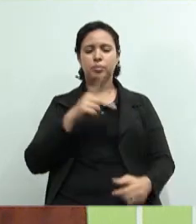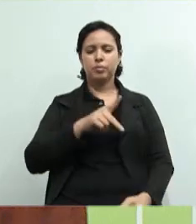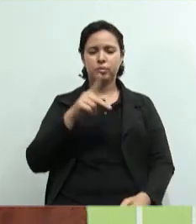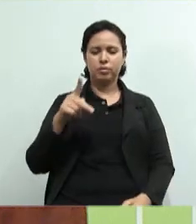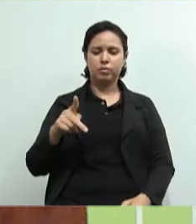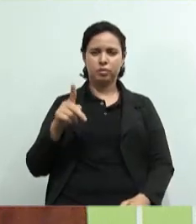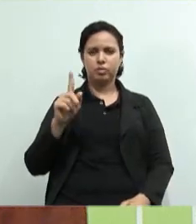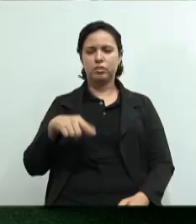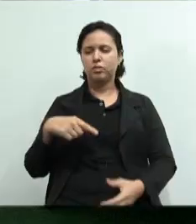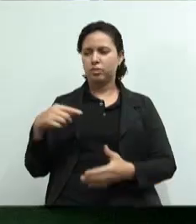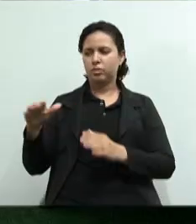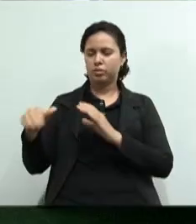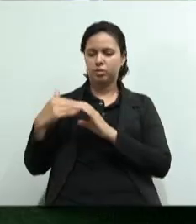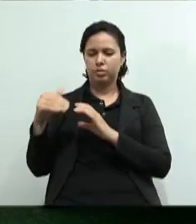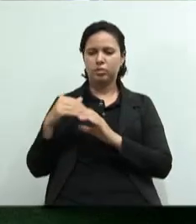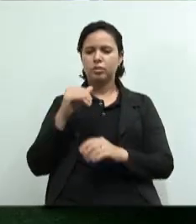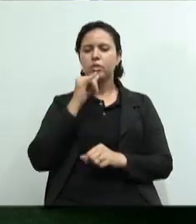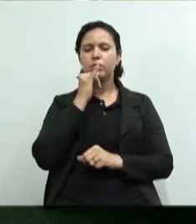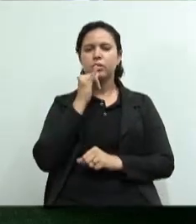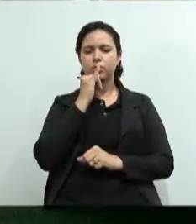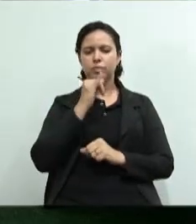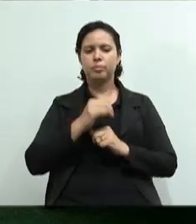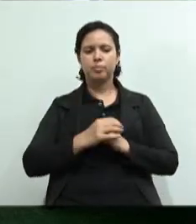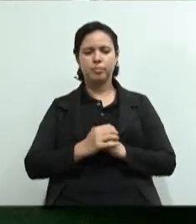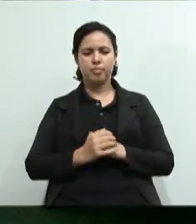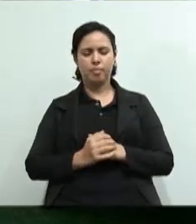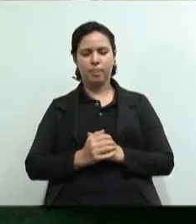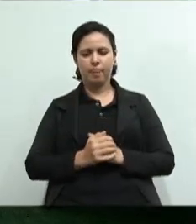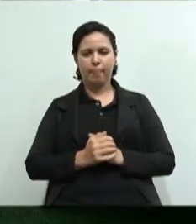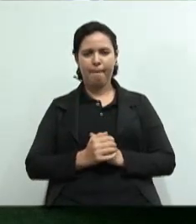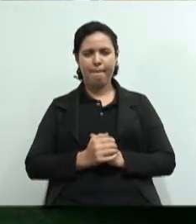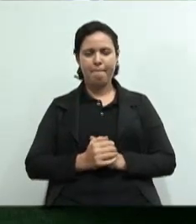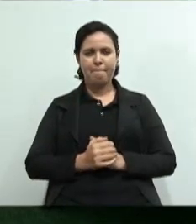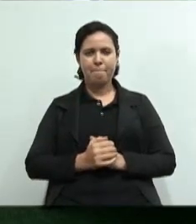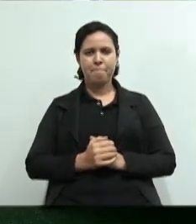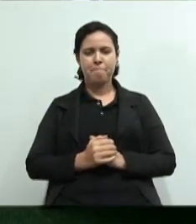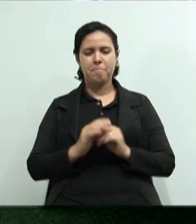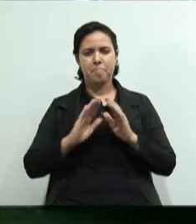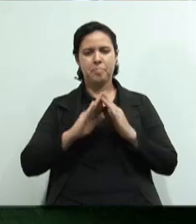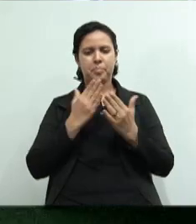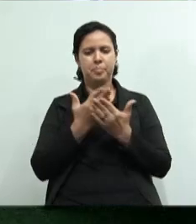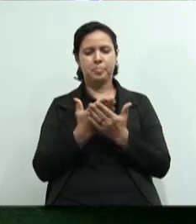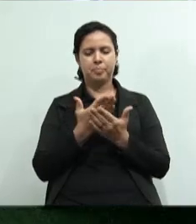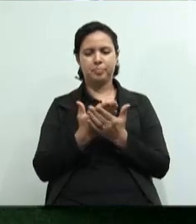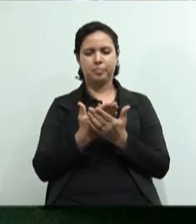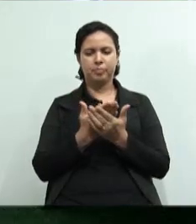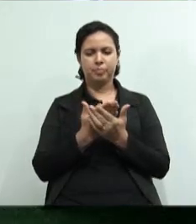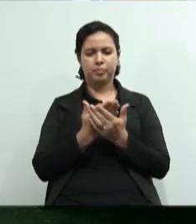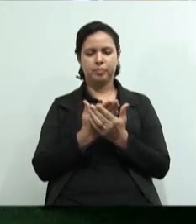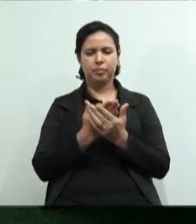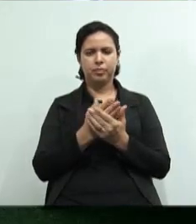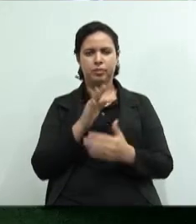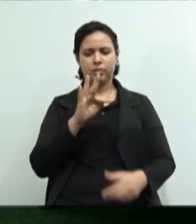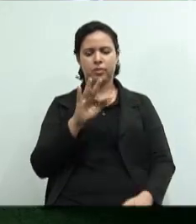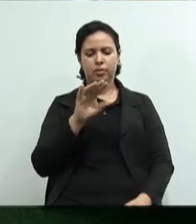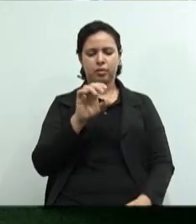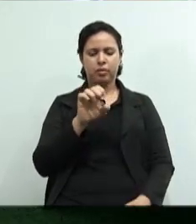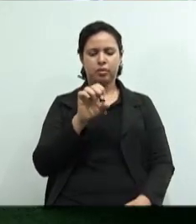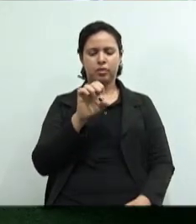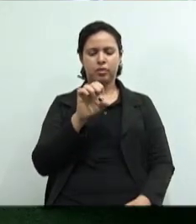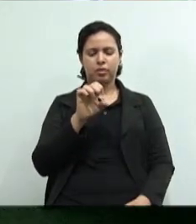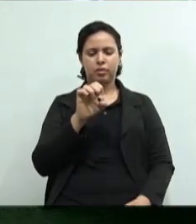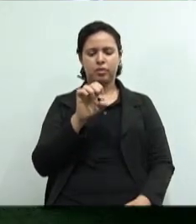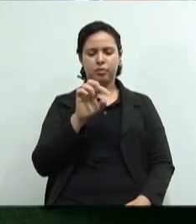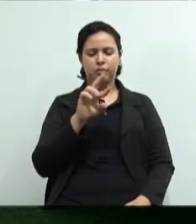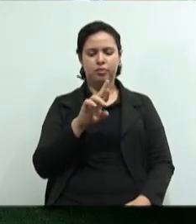mandou exemplos? Enviaram sim, professora. Tem aqui que é da escola Fernando de Souza Gomes, de